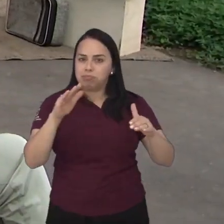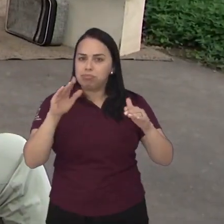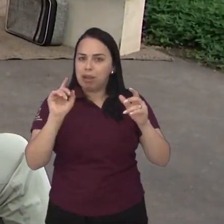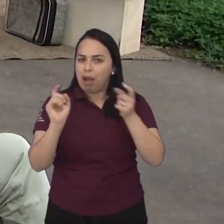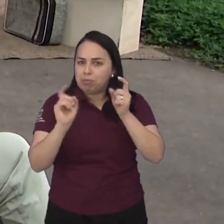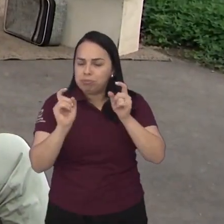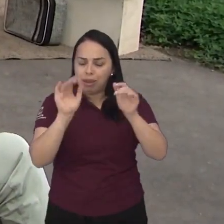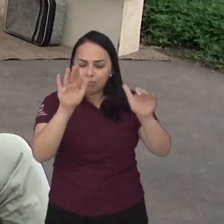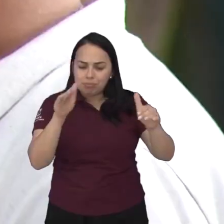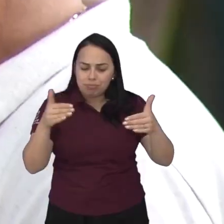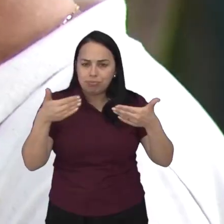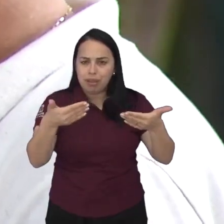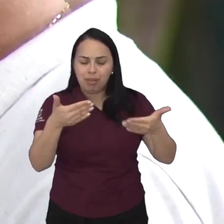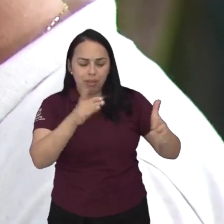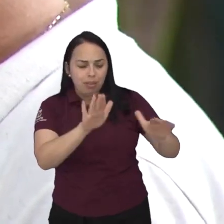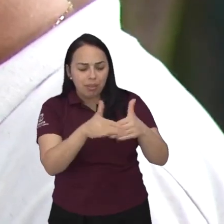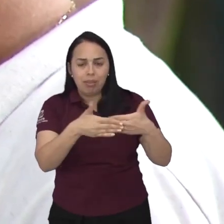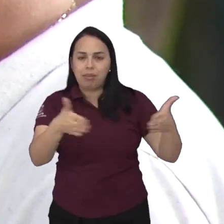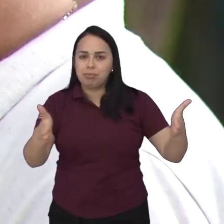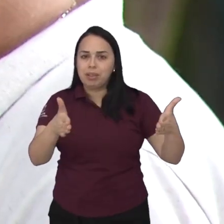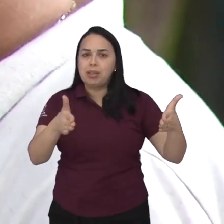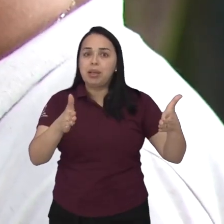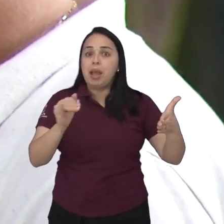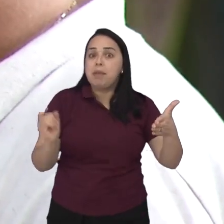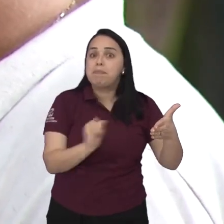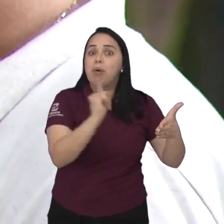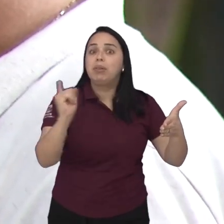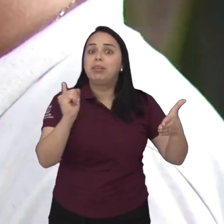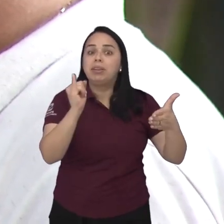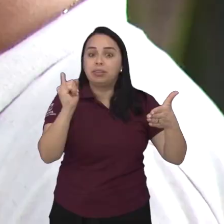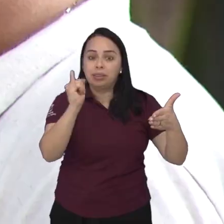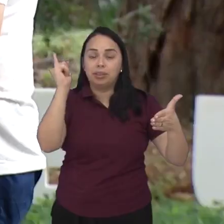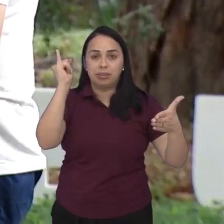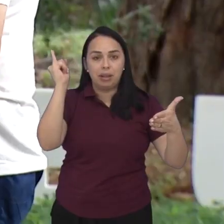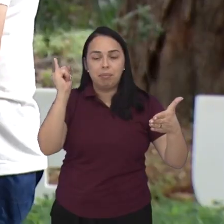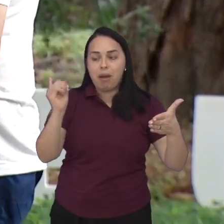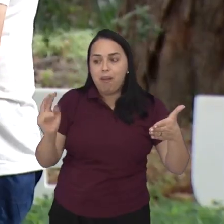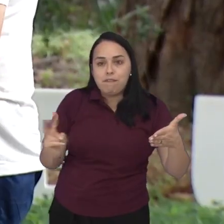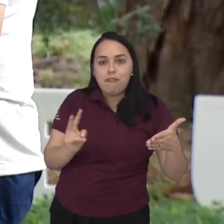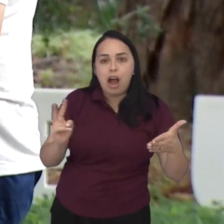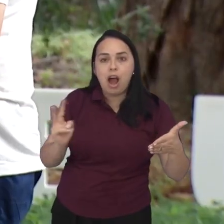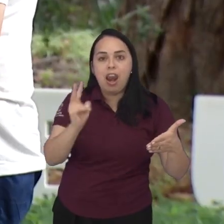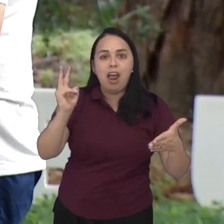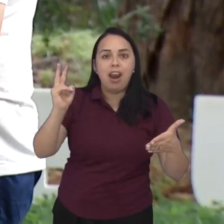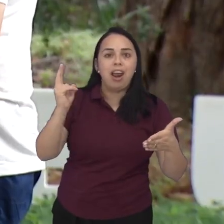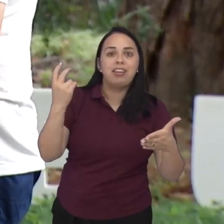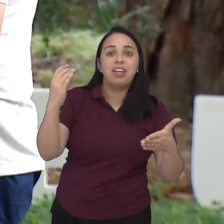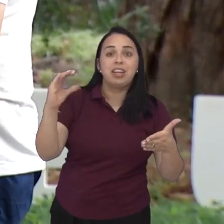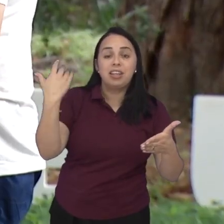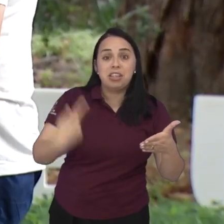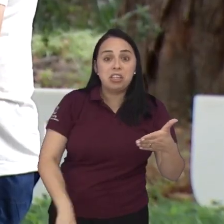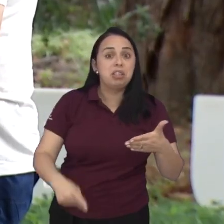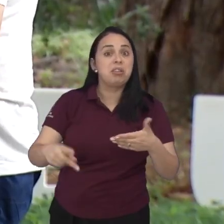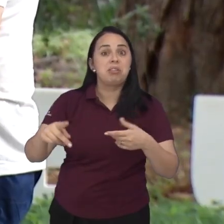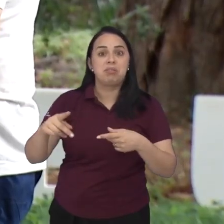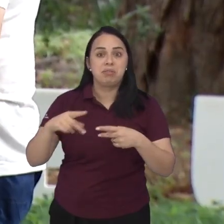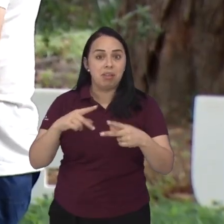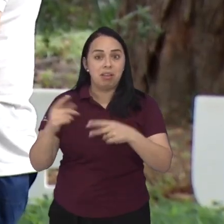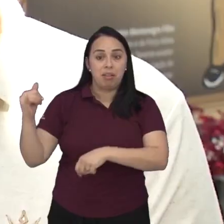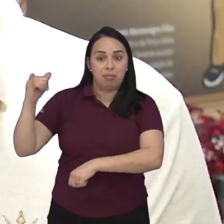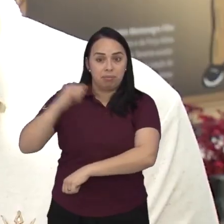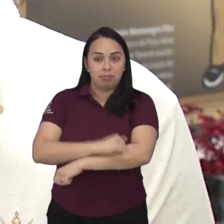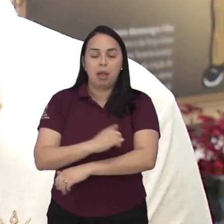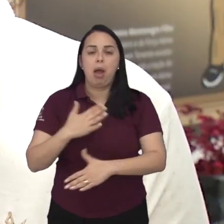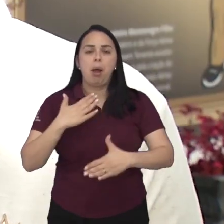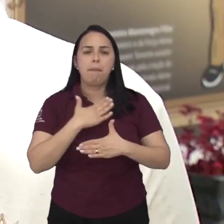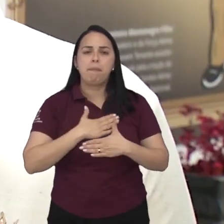da Câmara Municipal ressaltou a importância da entrega do espaço para a valorização da ciência na cidade da aviação.